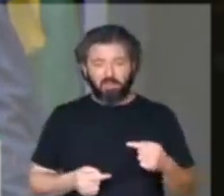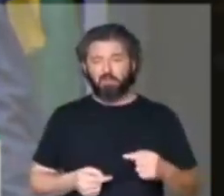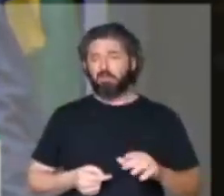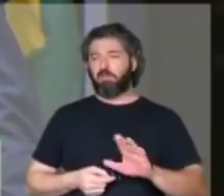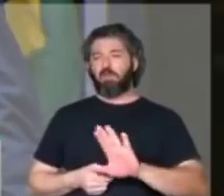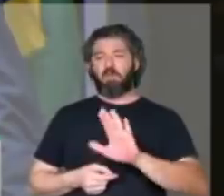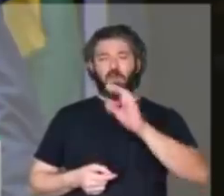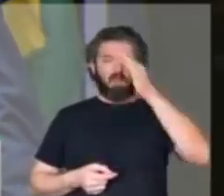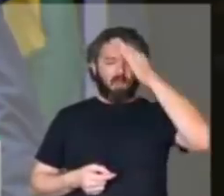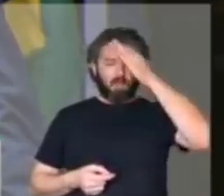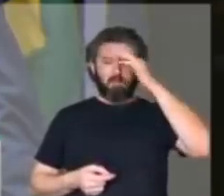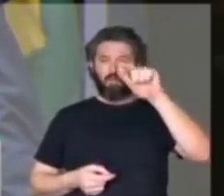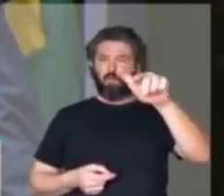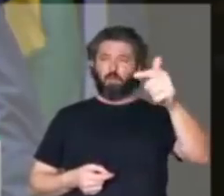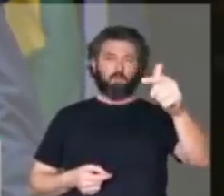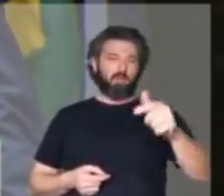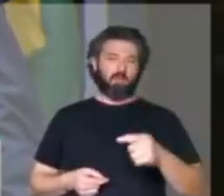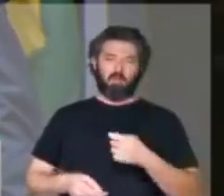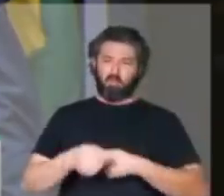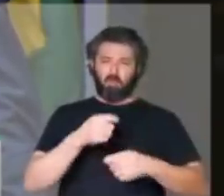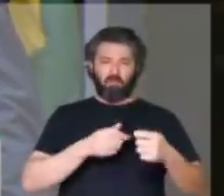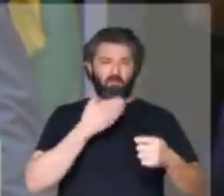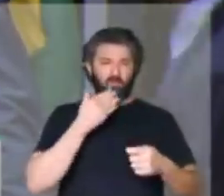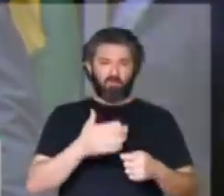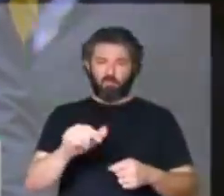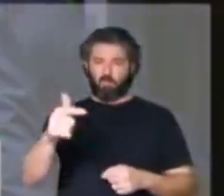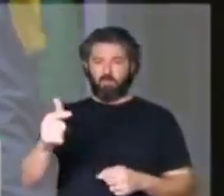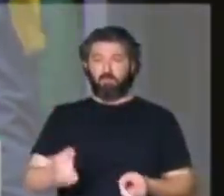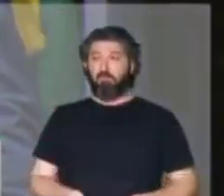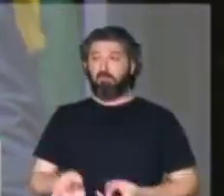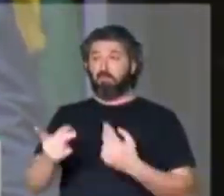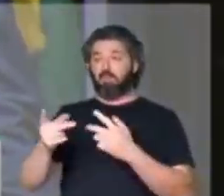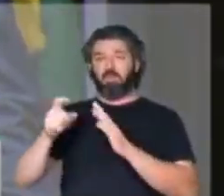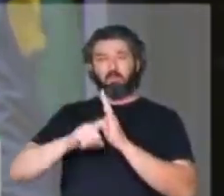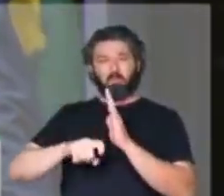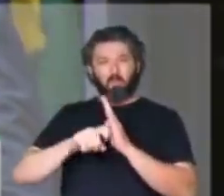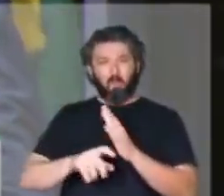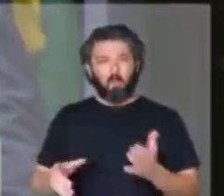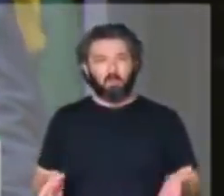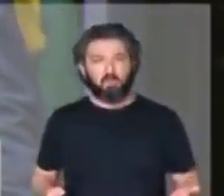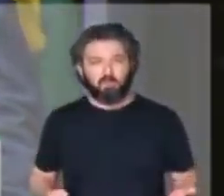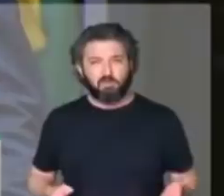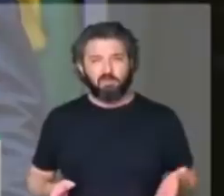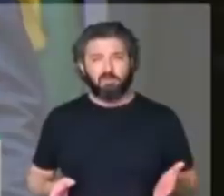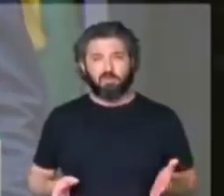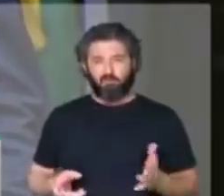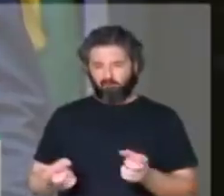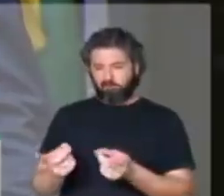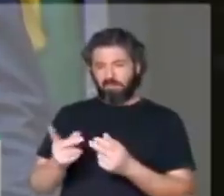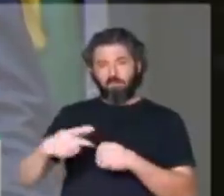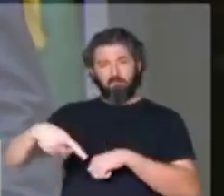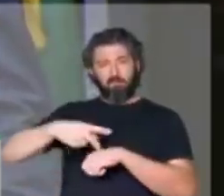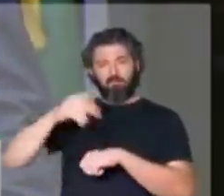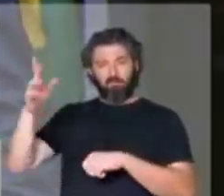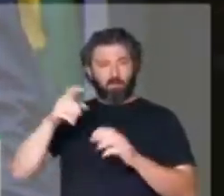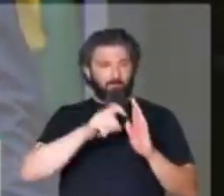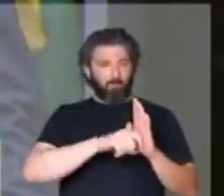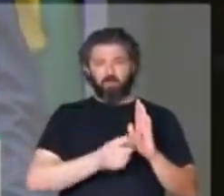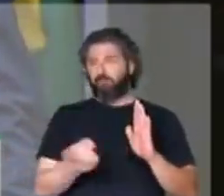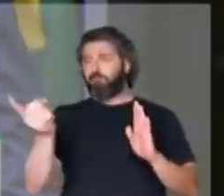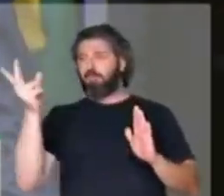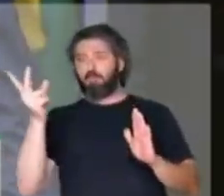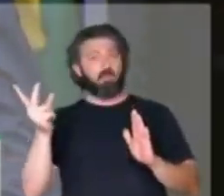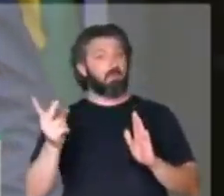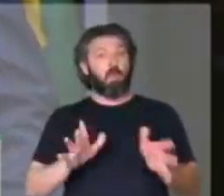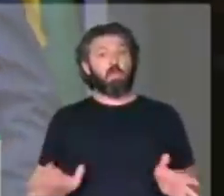longe razoável do ponto de vista econômico exportar imposto. Não se exporta imposto, pelo contrário, se